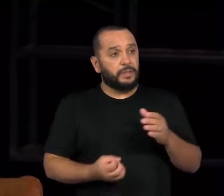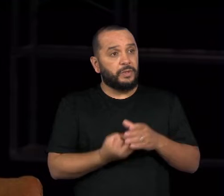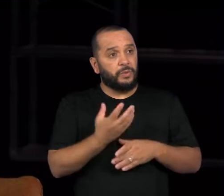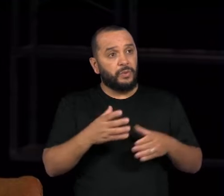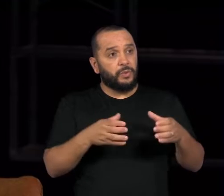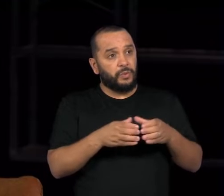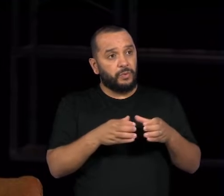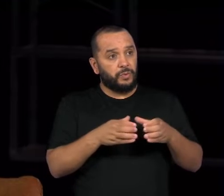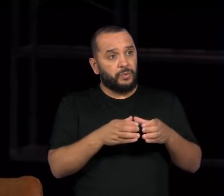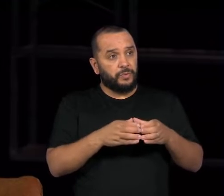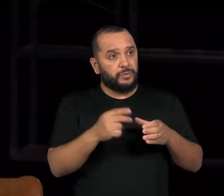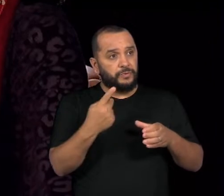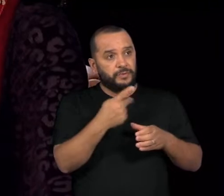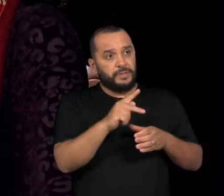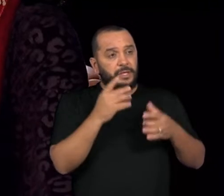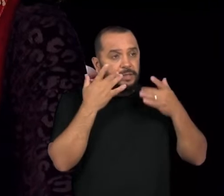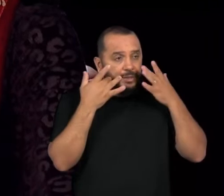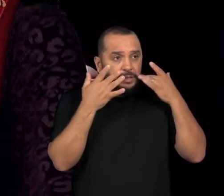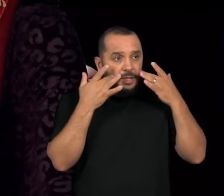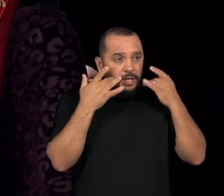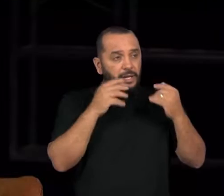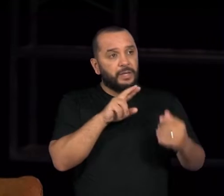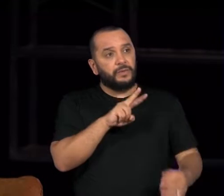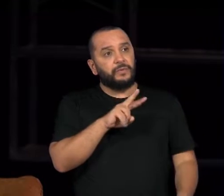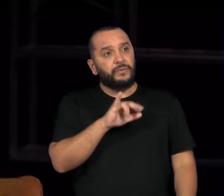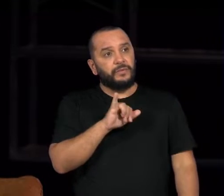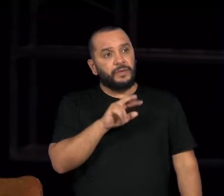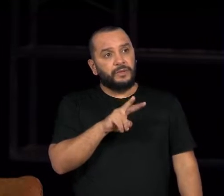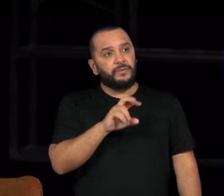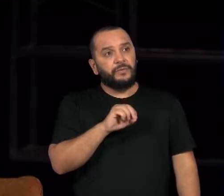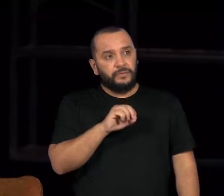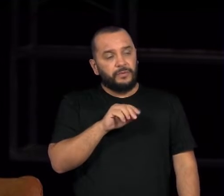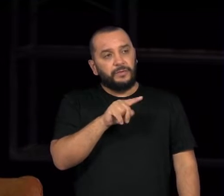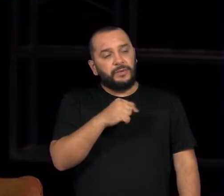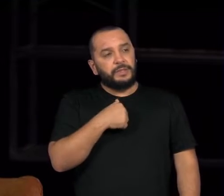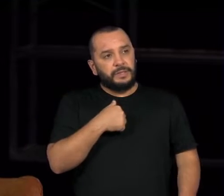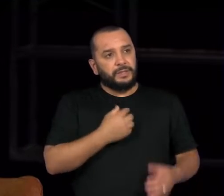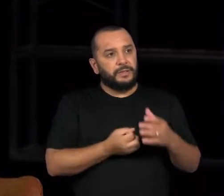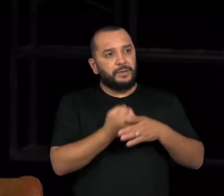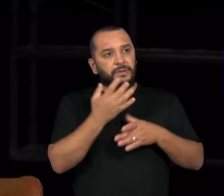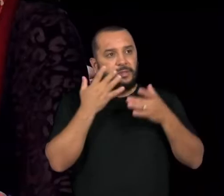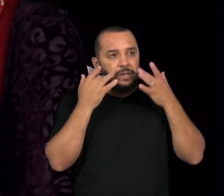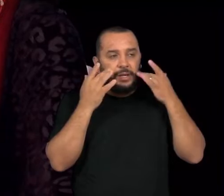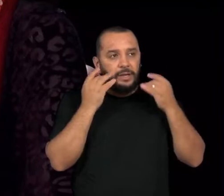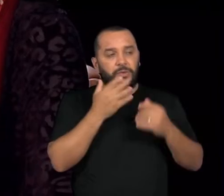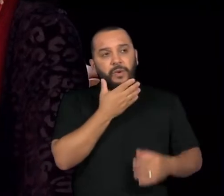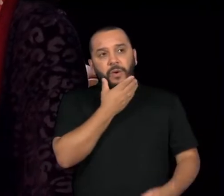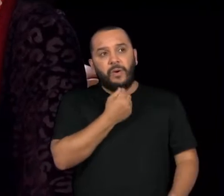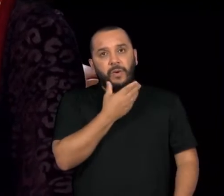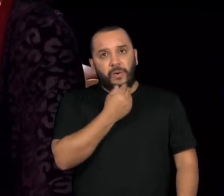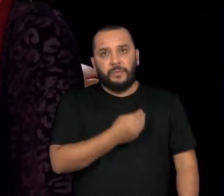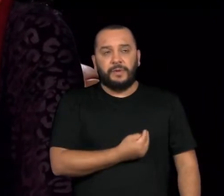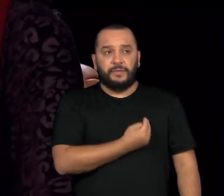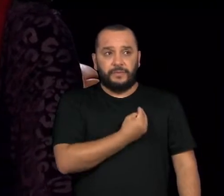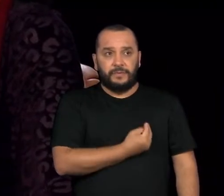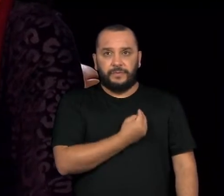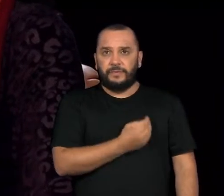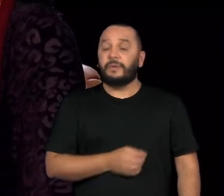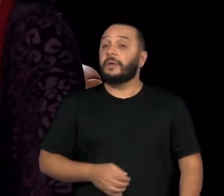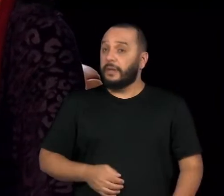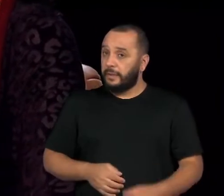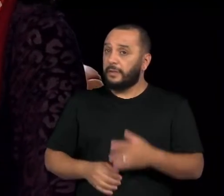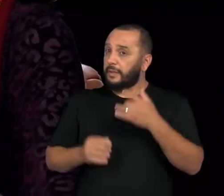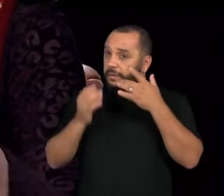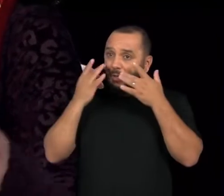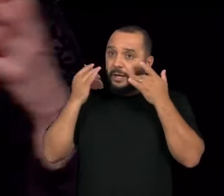Teatro Vivo. Exatamente. E montam a peça O que Mantém um Homem Vivo. Você vê, né? que a peça, que o Teatro Vivo nasce